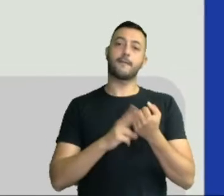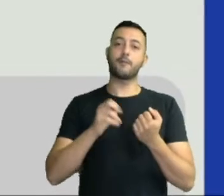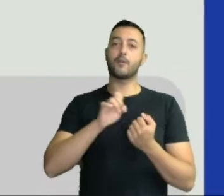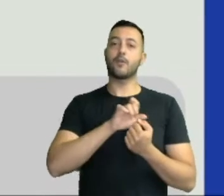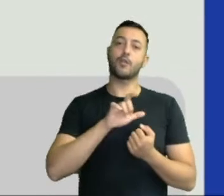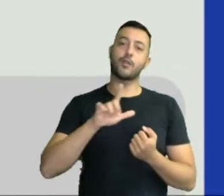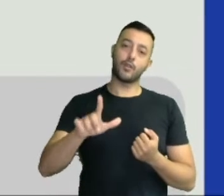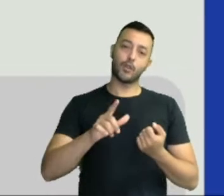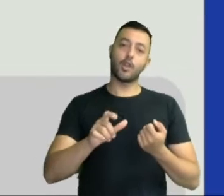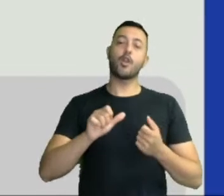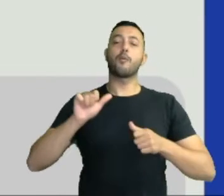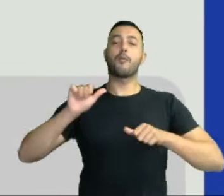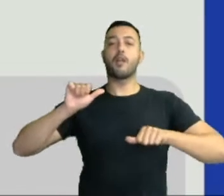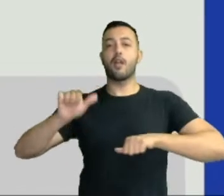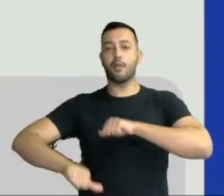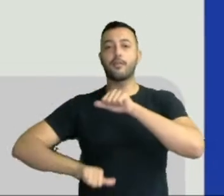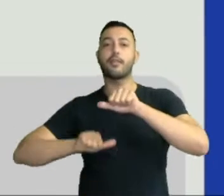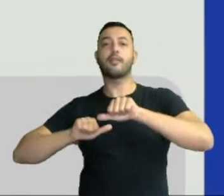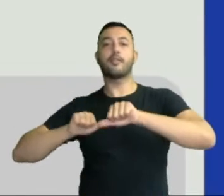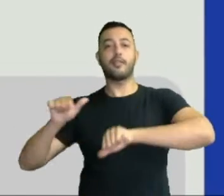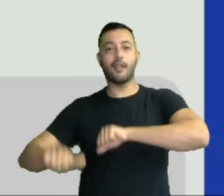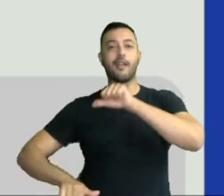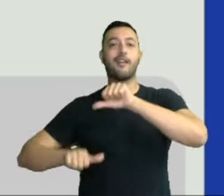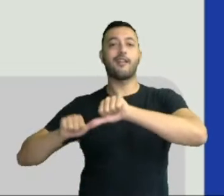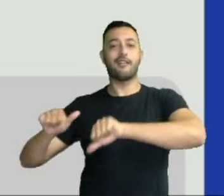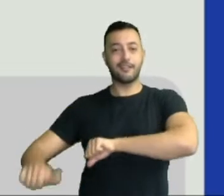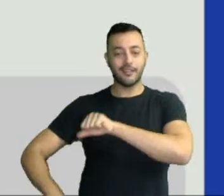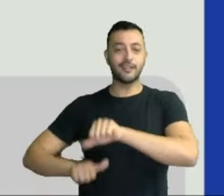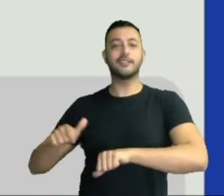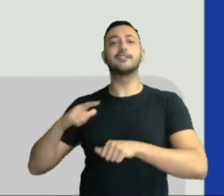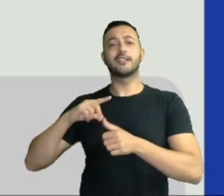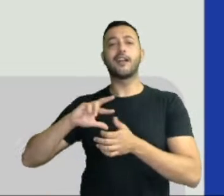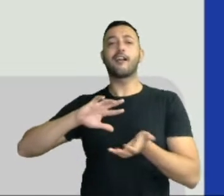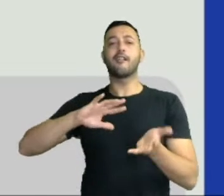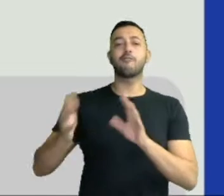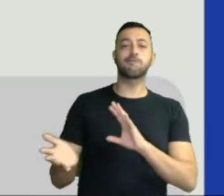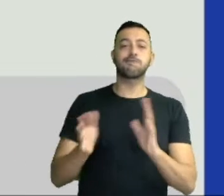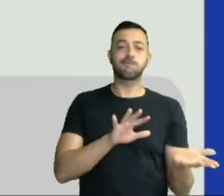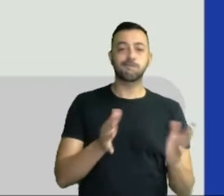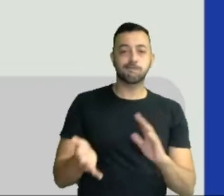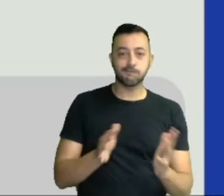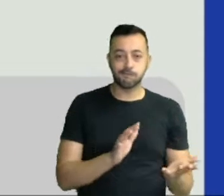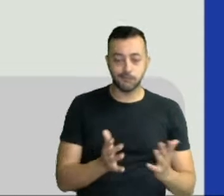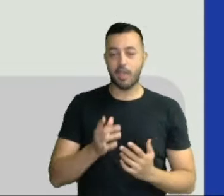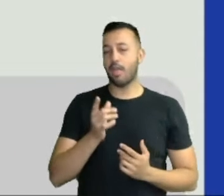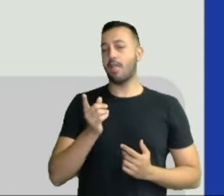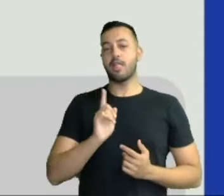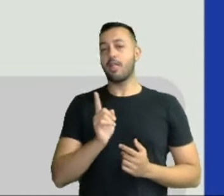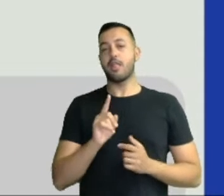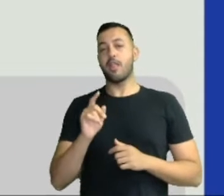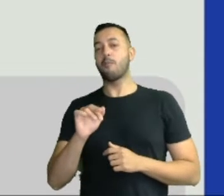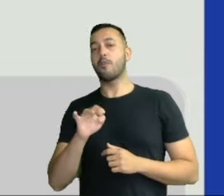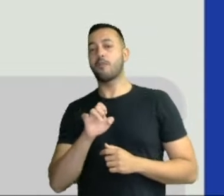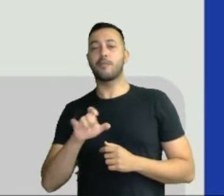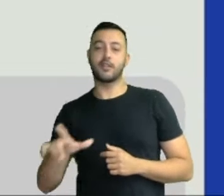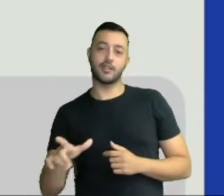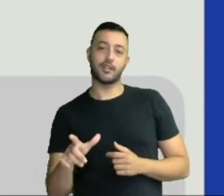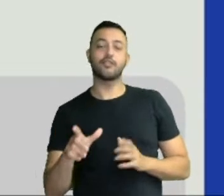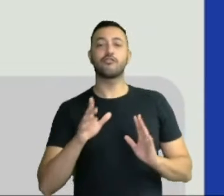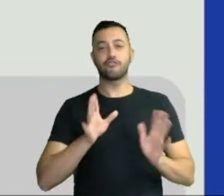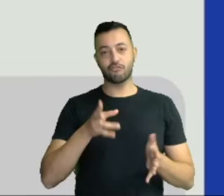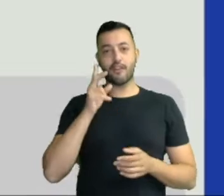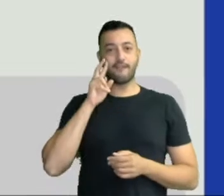pronominales alternantes, que são aqueles que têm variantes não pronominais, que é o que a gente viu com o